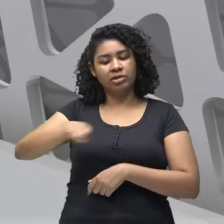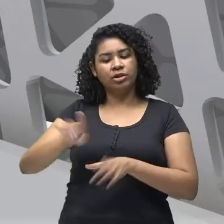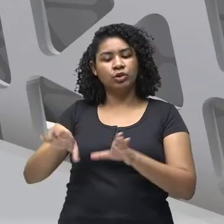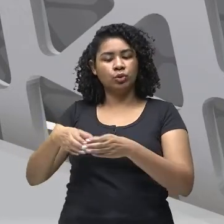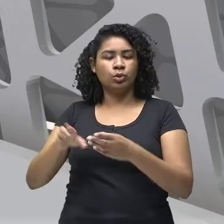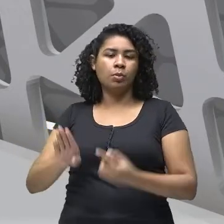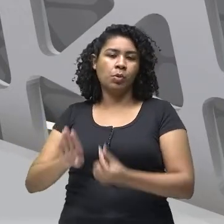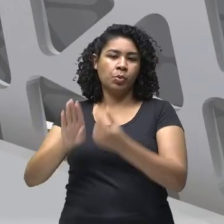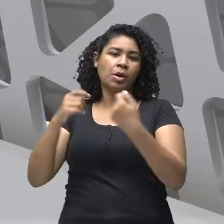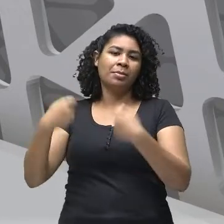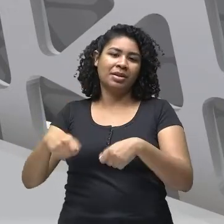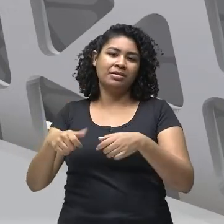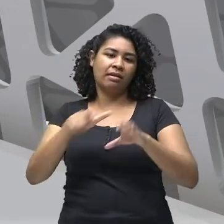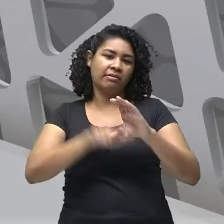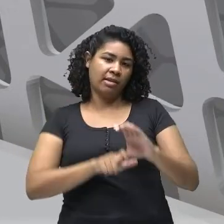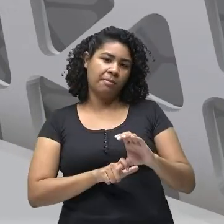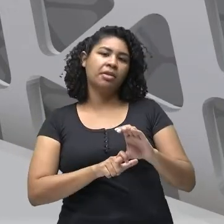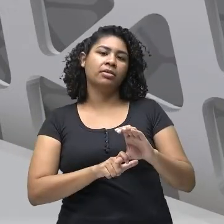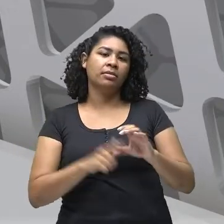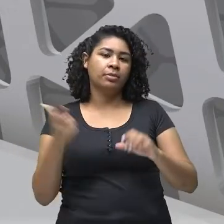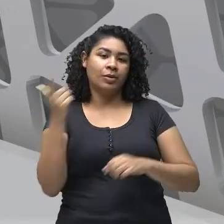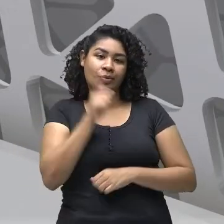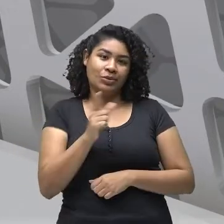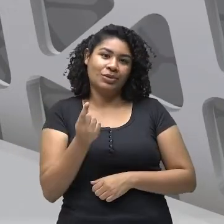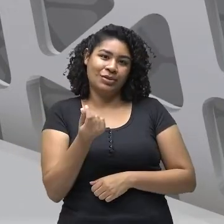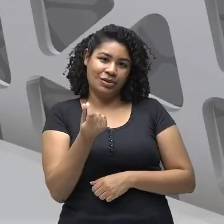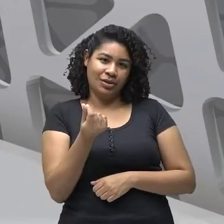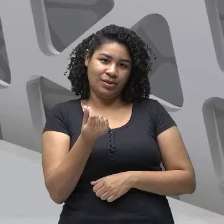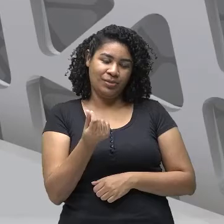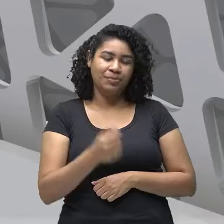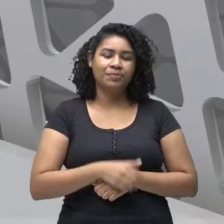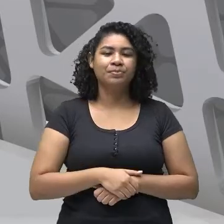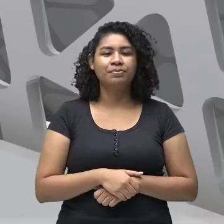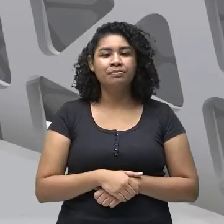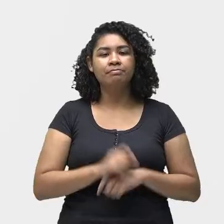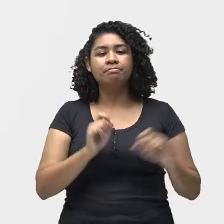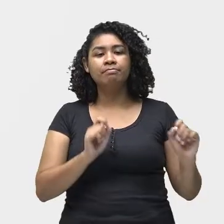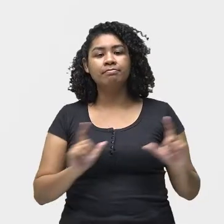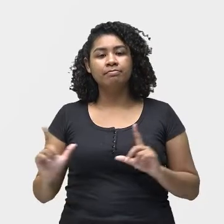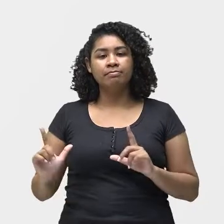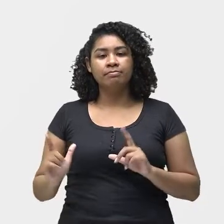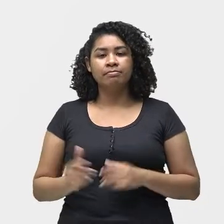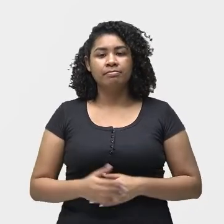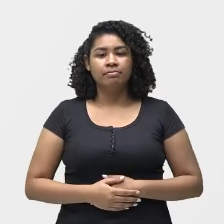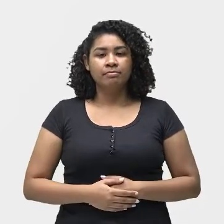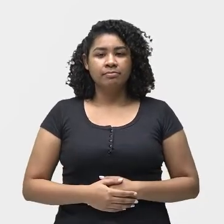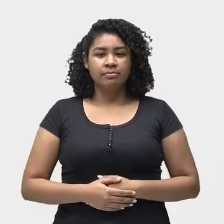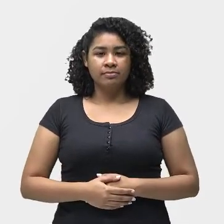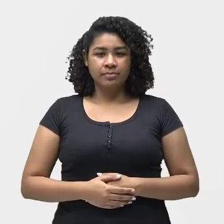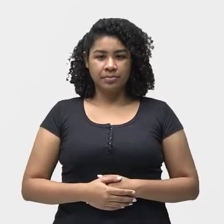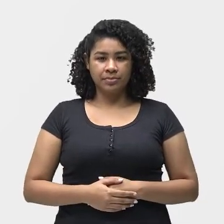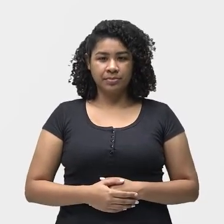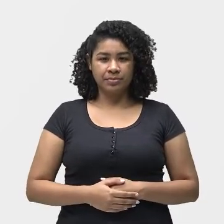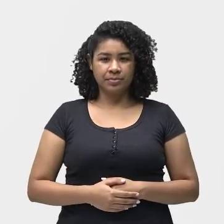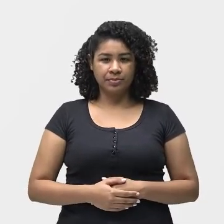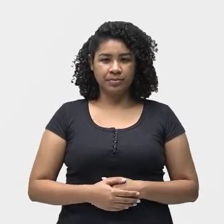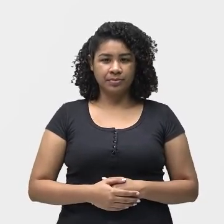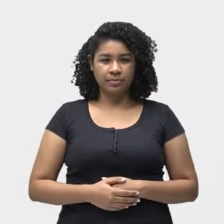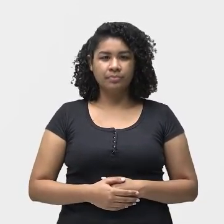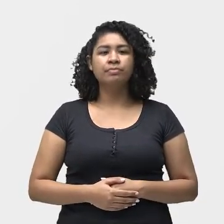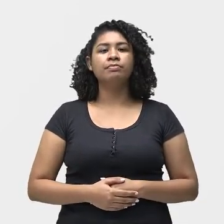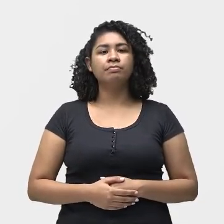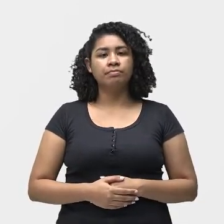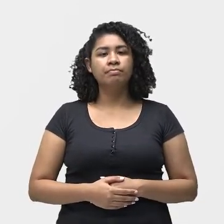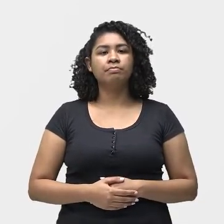burguesia para continuar lucrando com o seu comércio. Ok? Continuando o nosso texto. Ao mesmo tempo em que